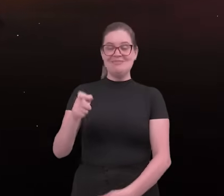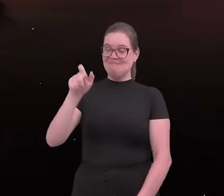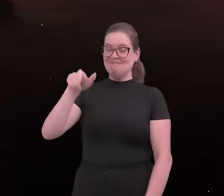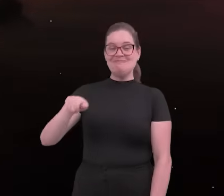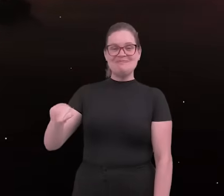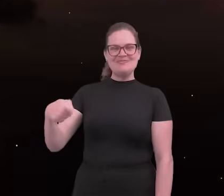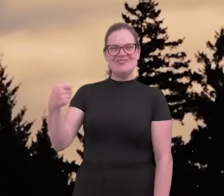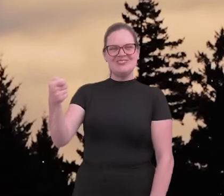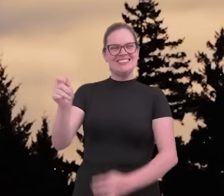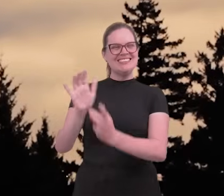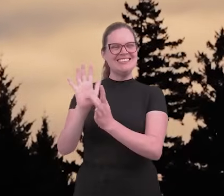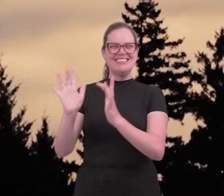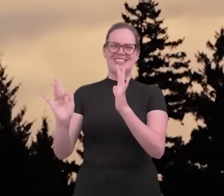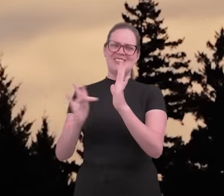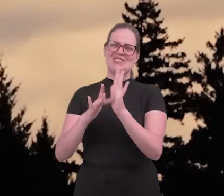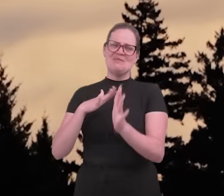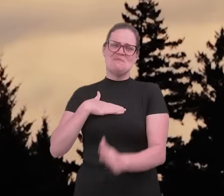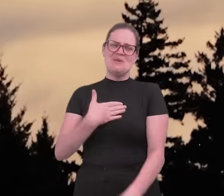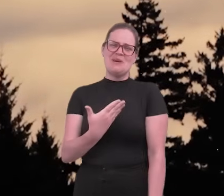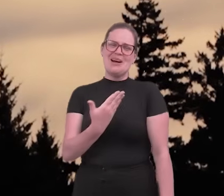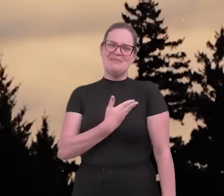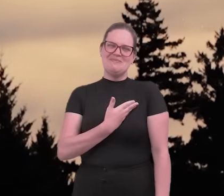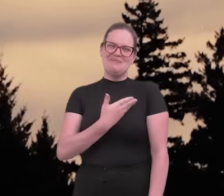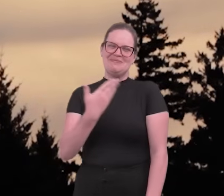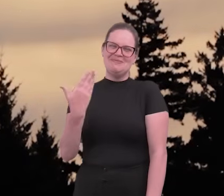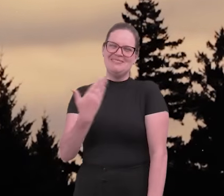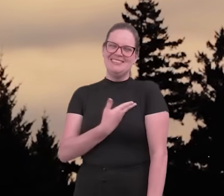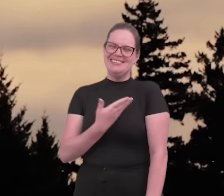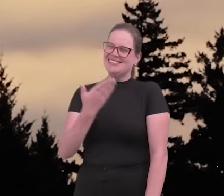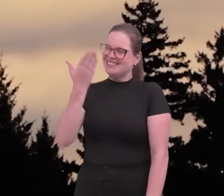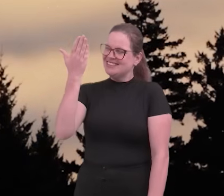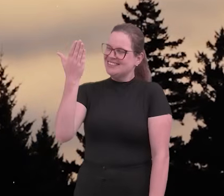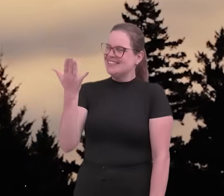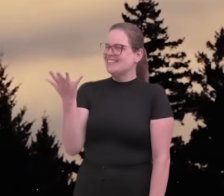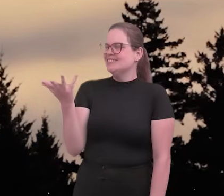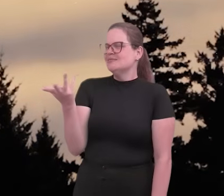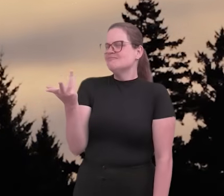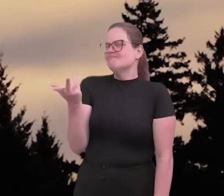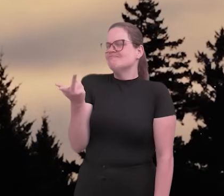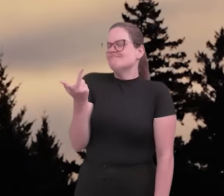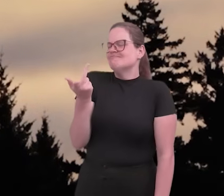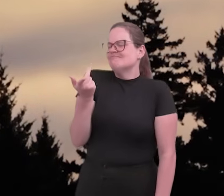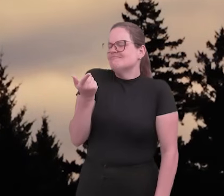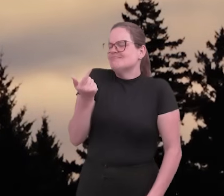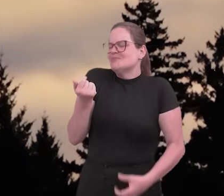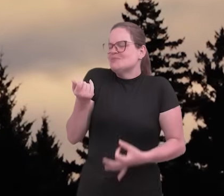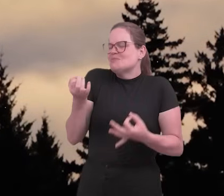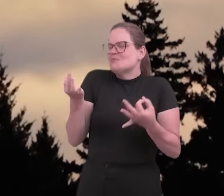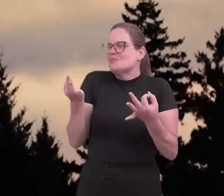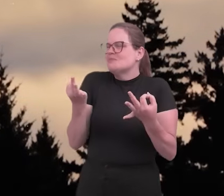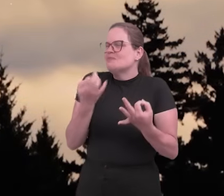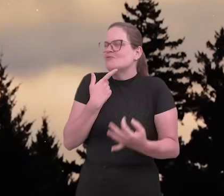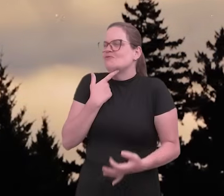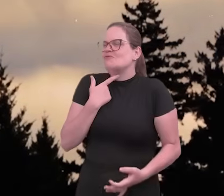Jesus é este amigo de doce bondade